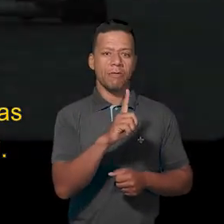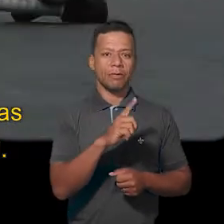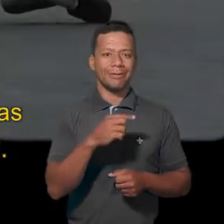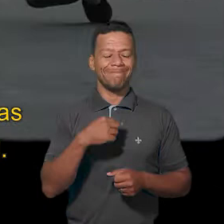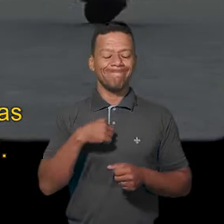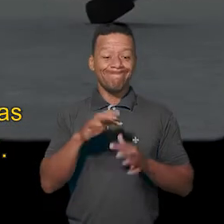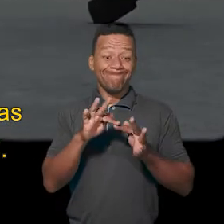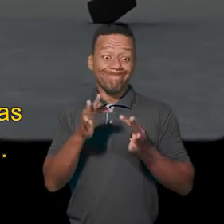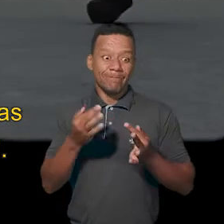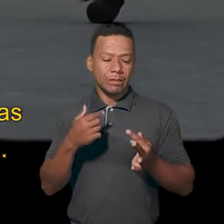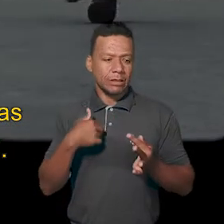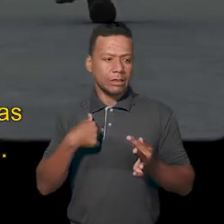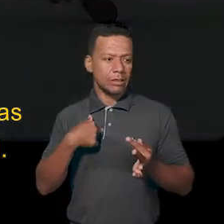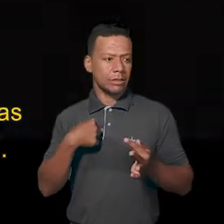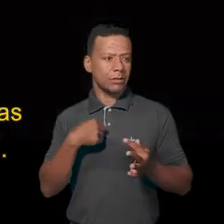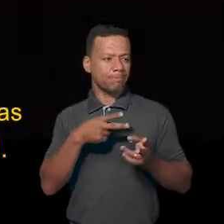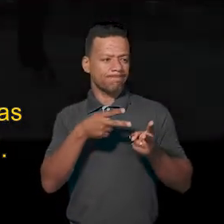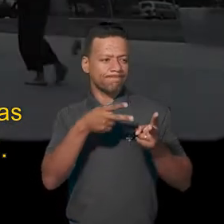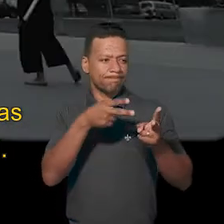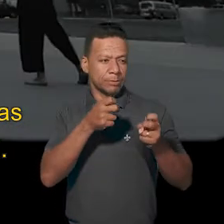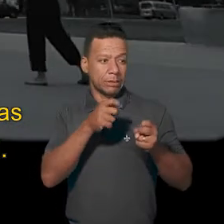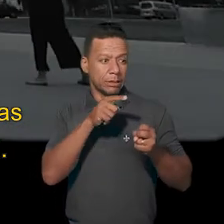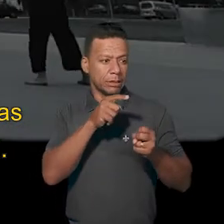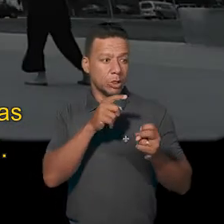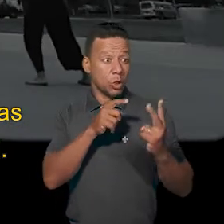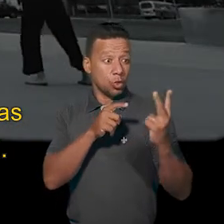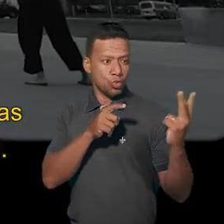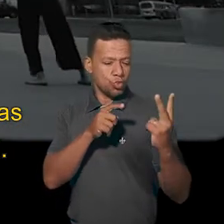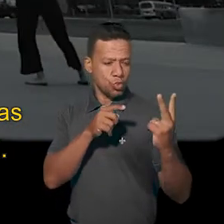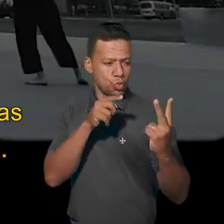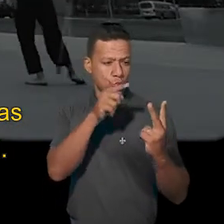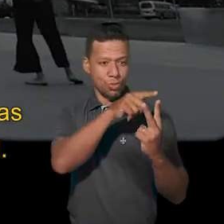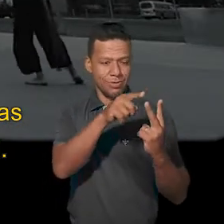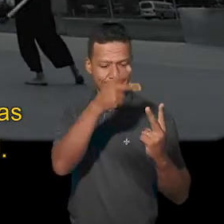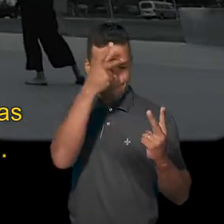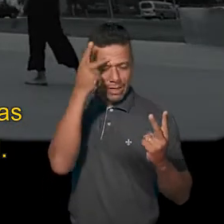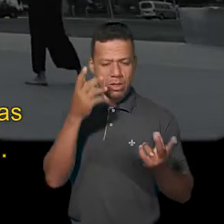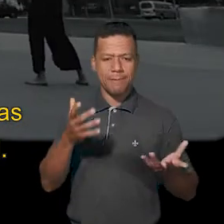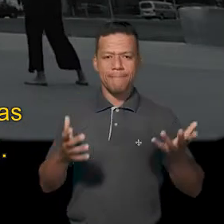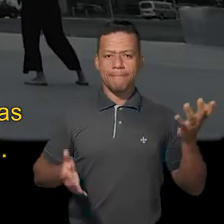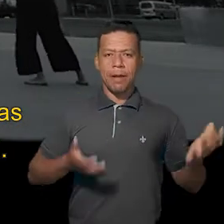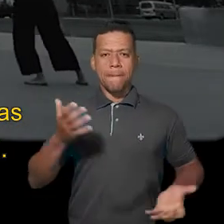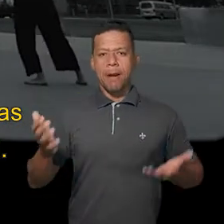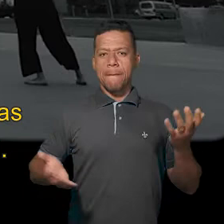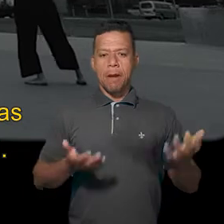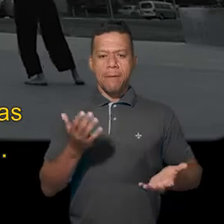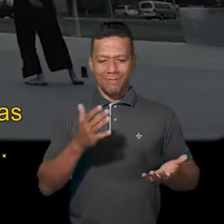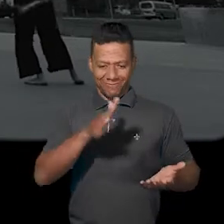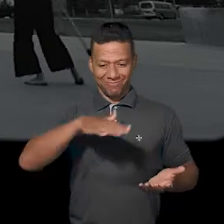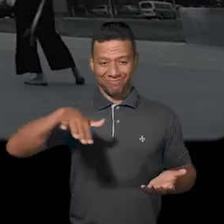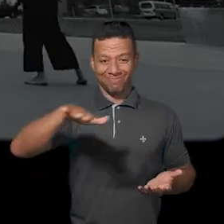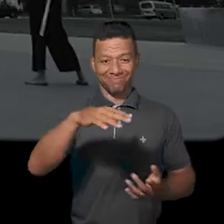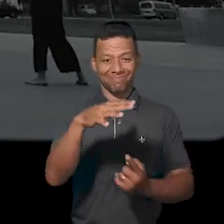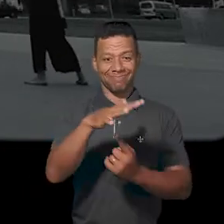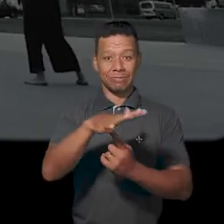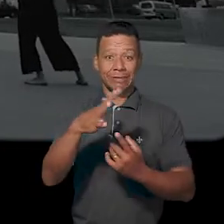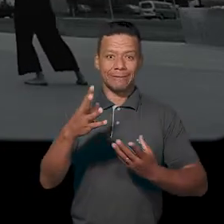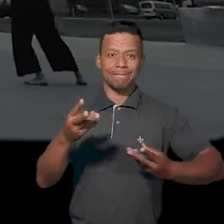que mudou toda a minha vida. Encontrei duas pessoas jogando malabares no Paço Municipal.